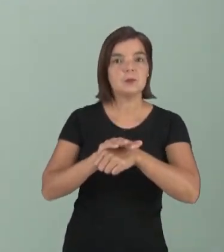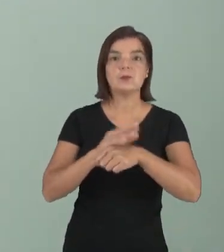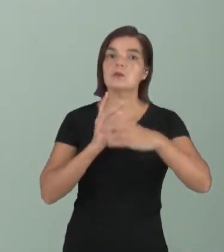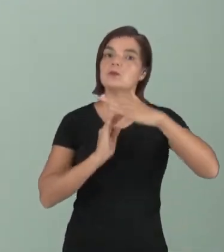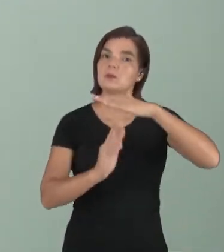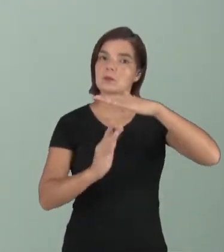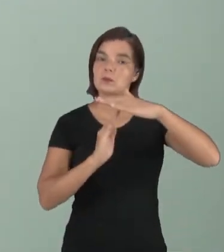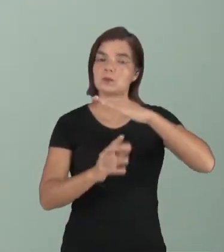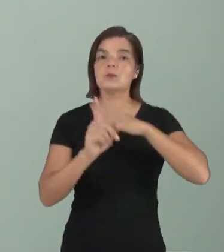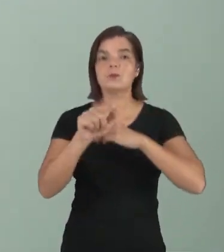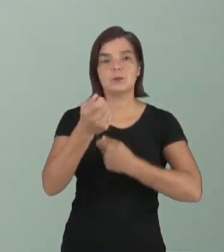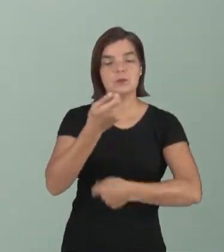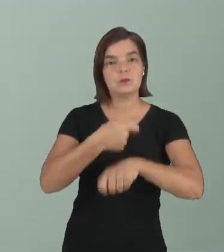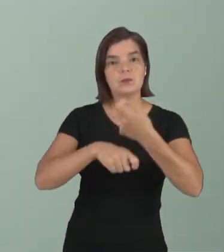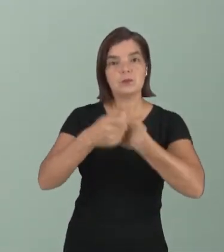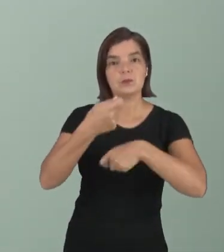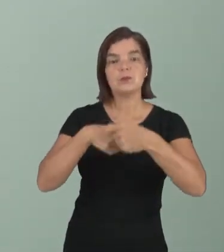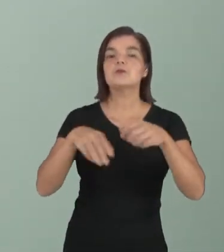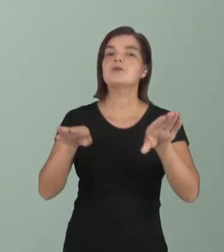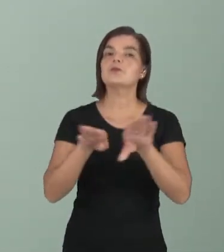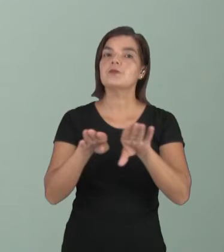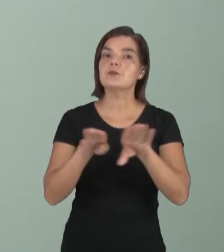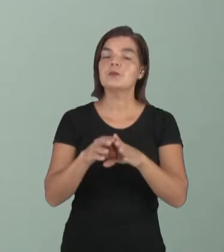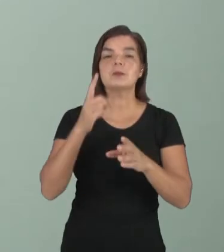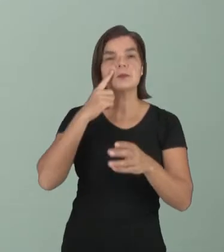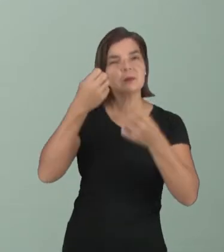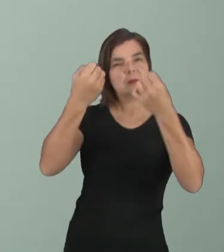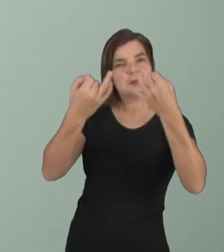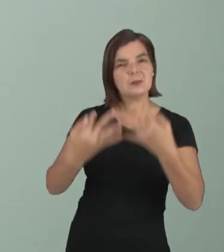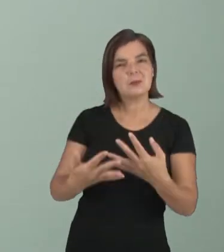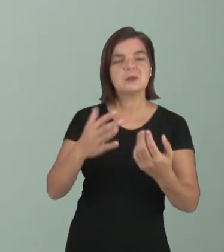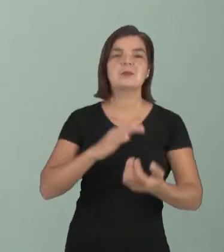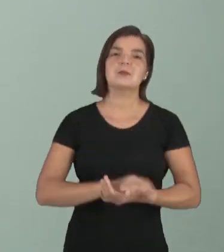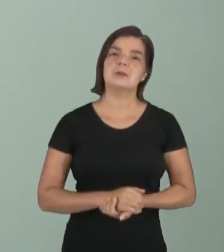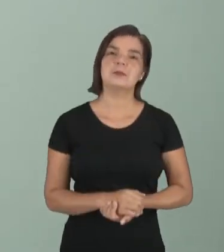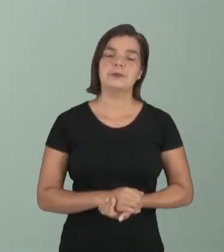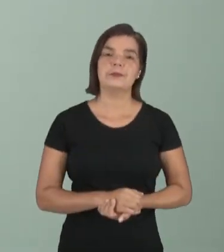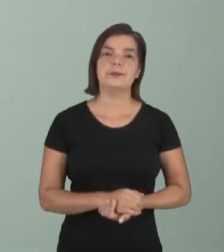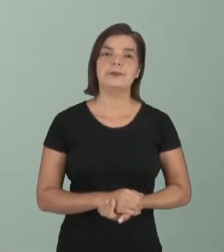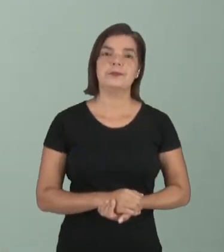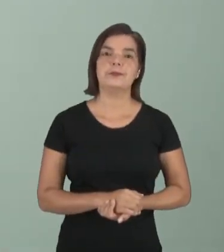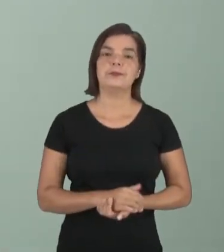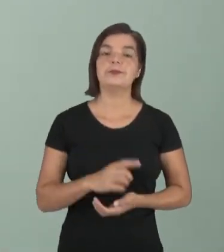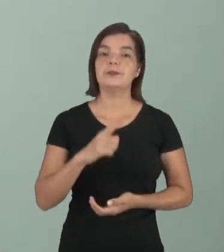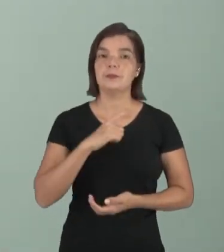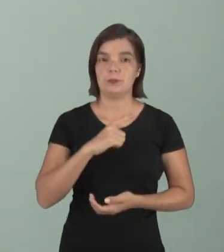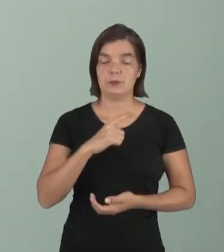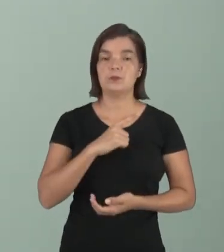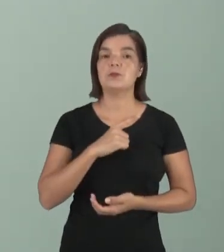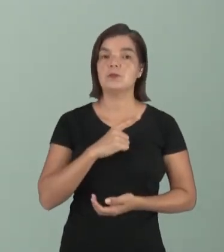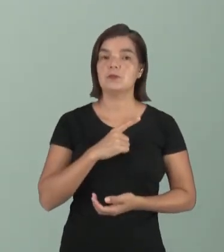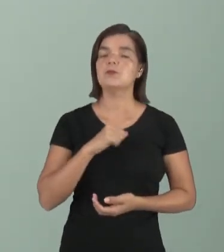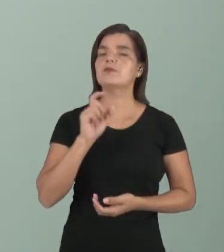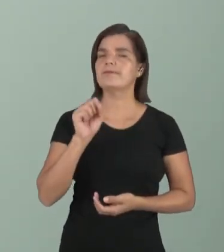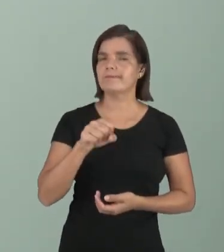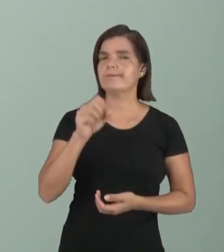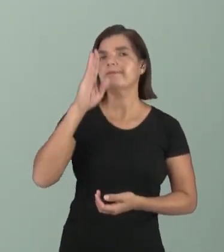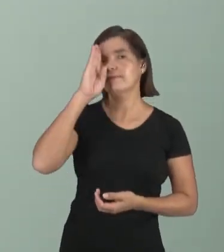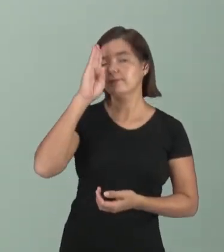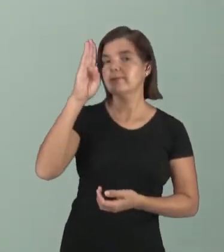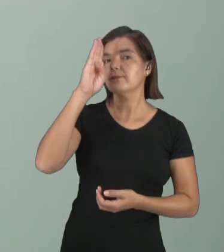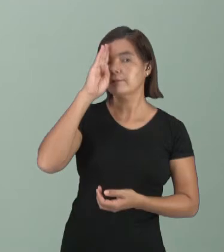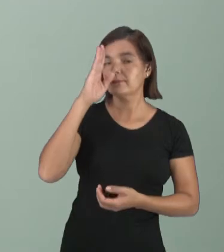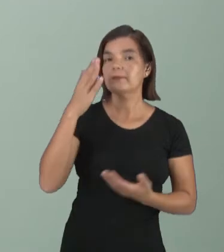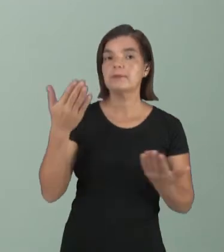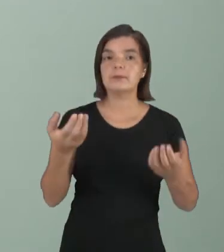a migração é o fator econômico. Então, quando nós falamos de fatores, esse é sim o